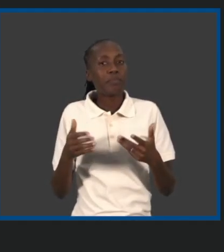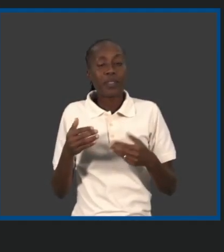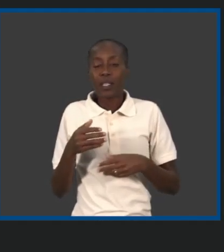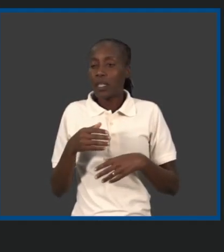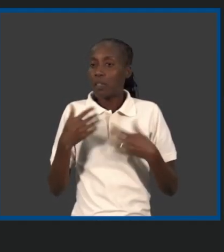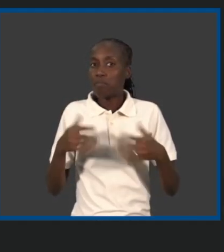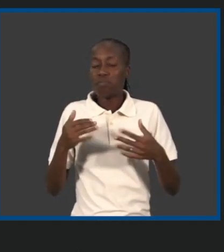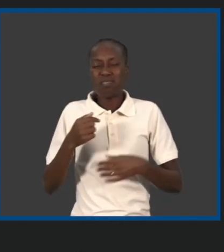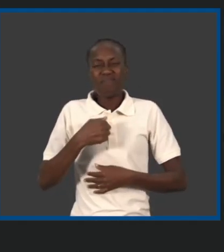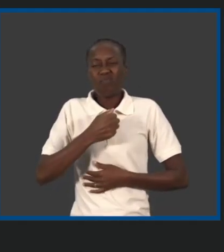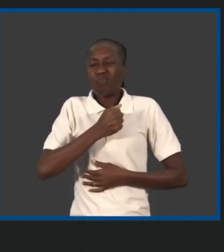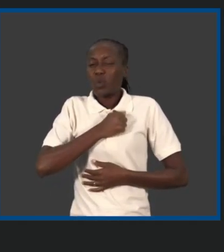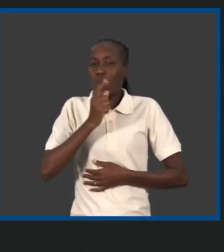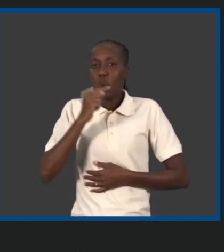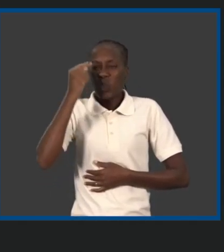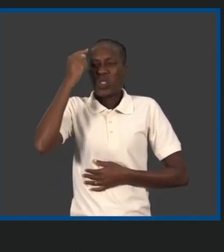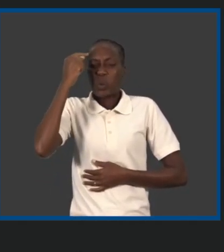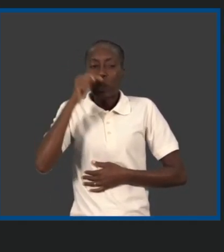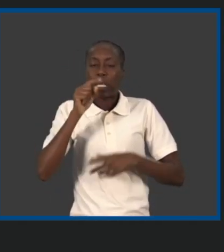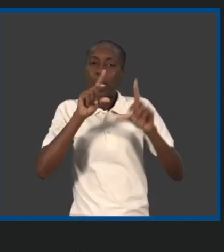É algo que eu não gosto de me lembrar.